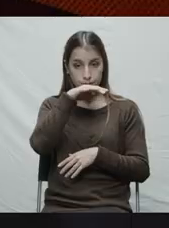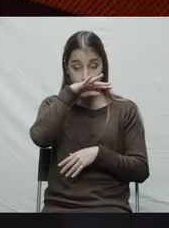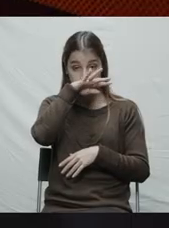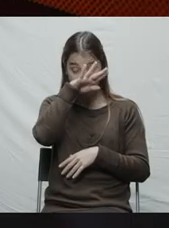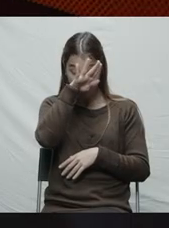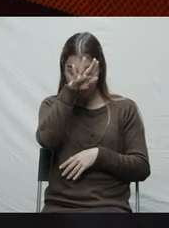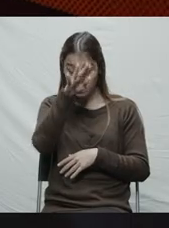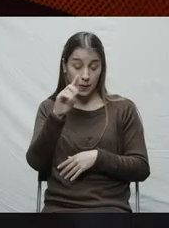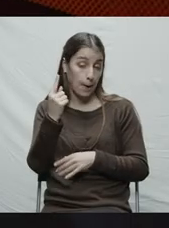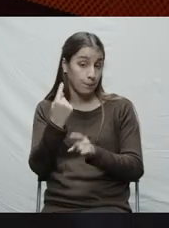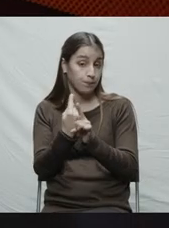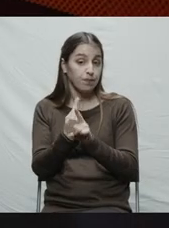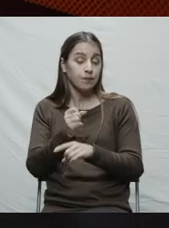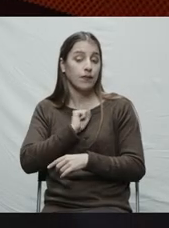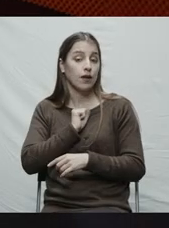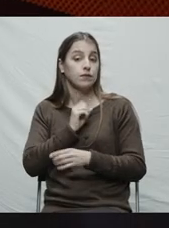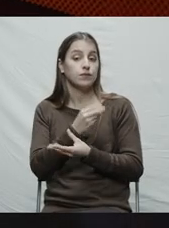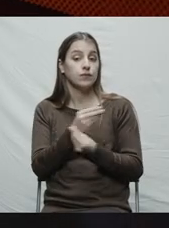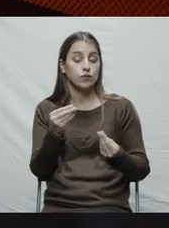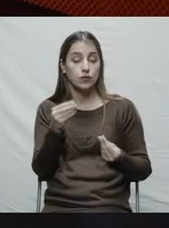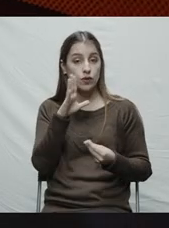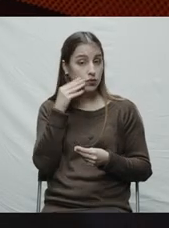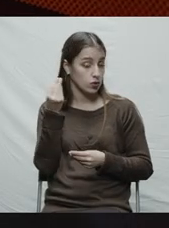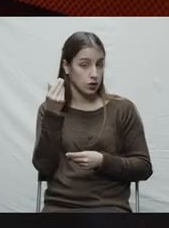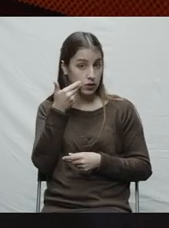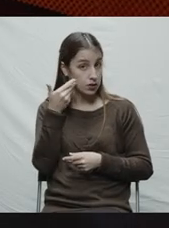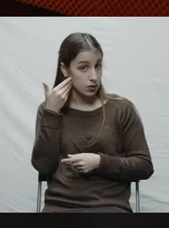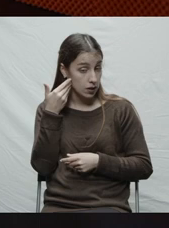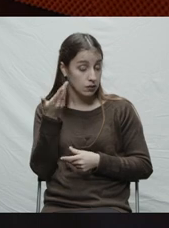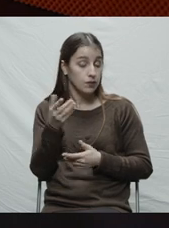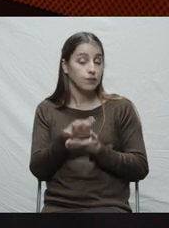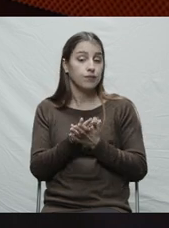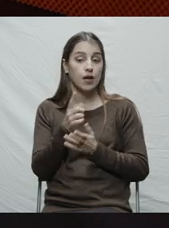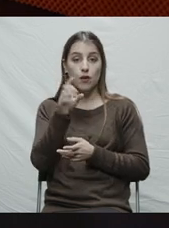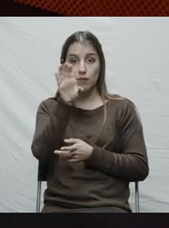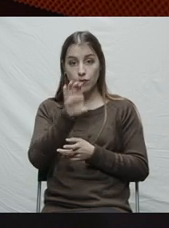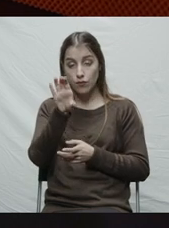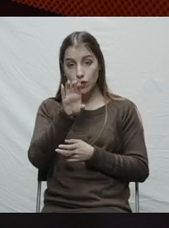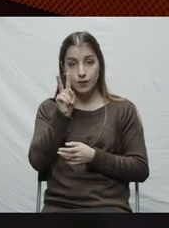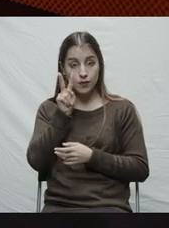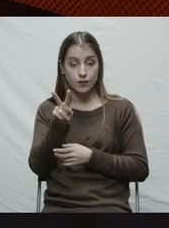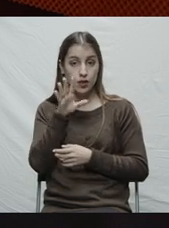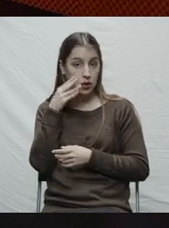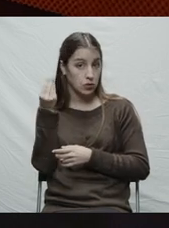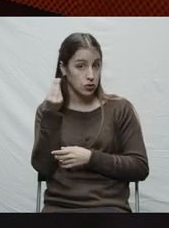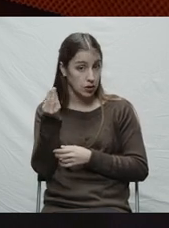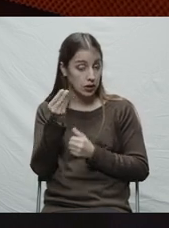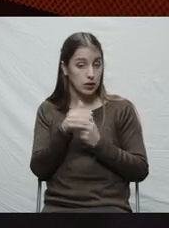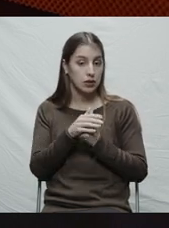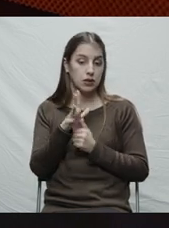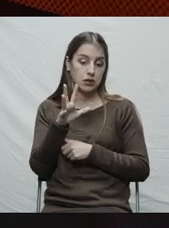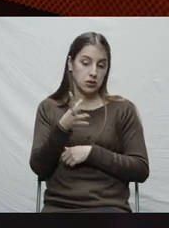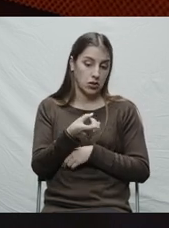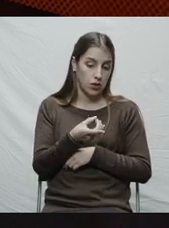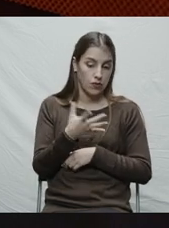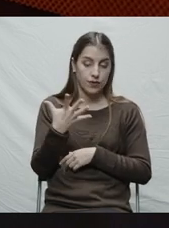coisa para mim muito adolescente, desde muito cedo, se calhar muito adolescente, uma forma de ver muito adolescente, estou a falar de 19,